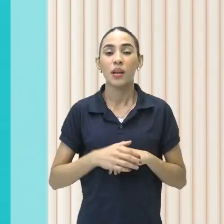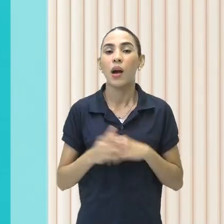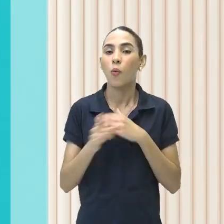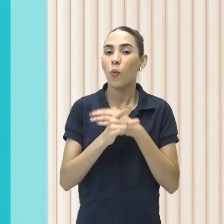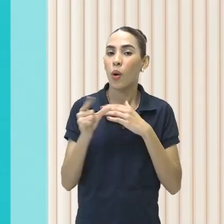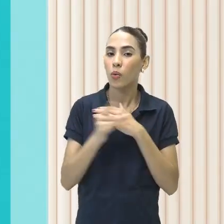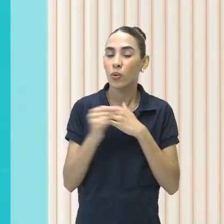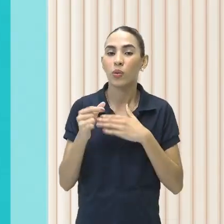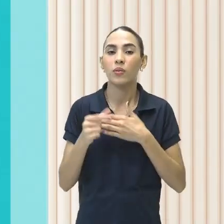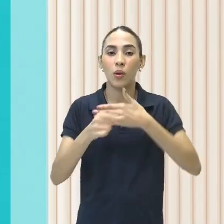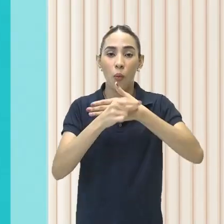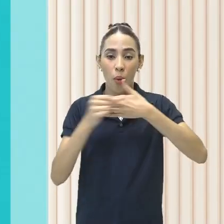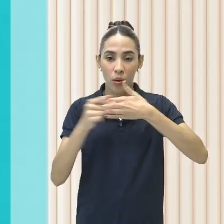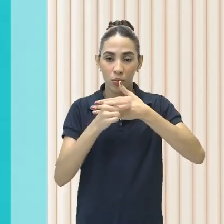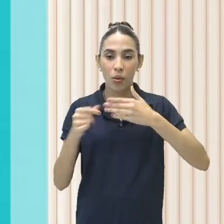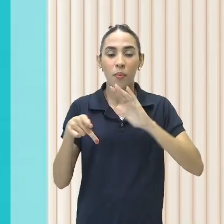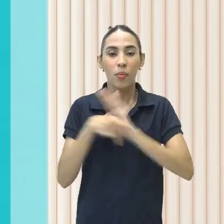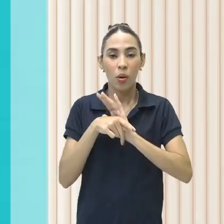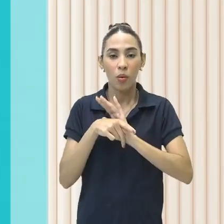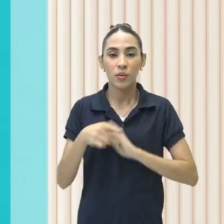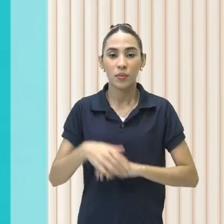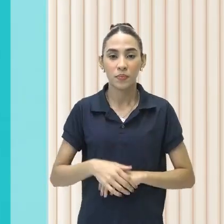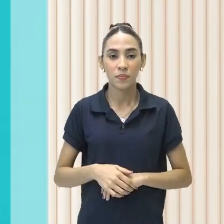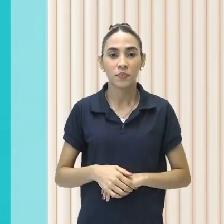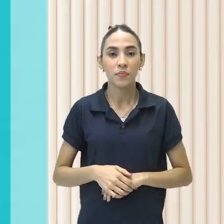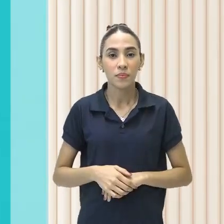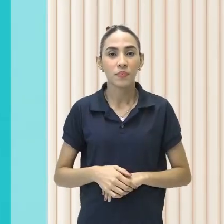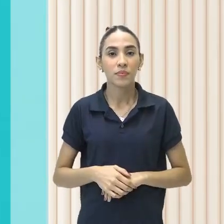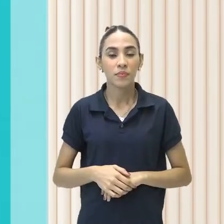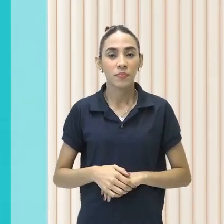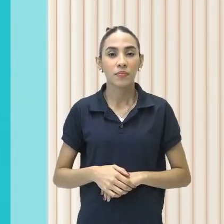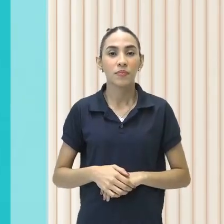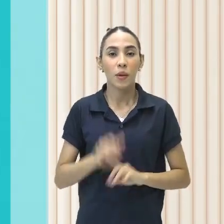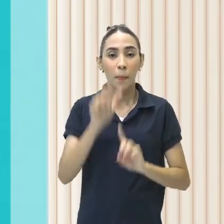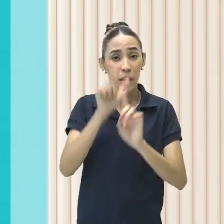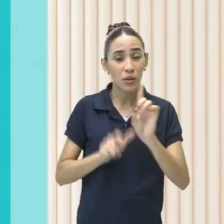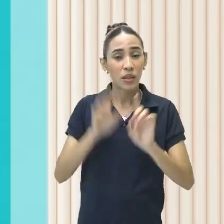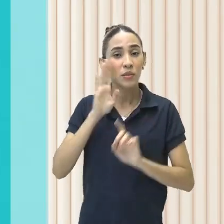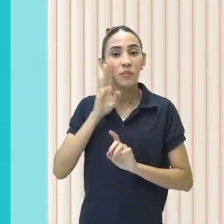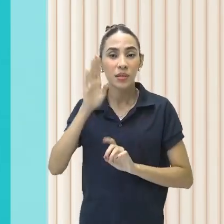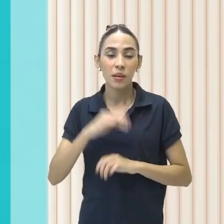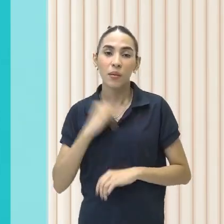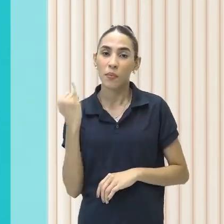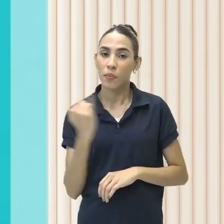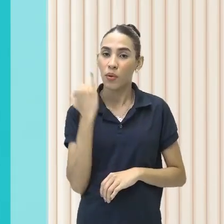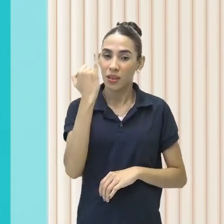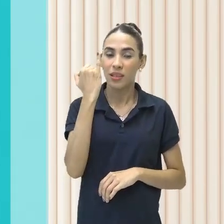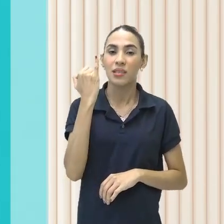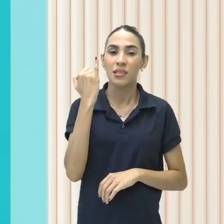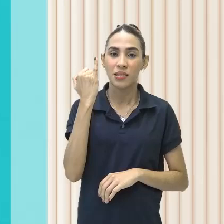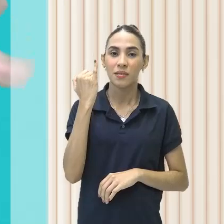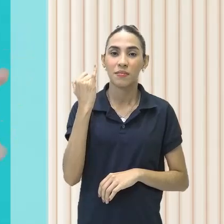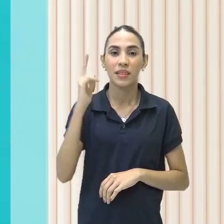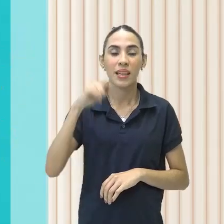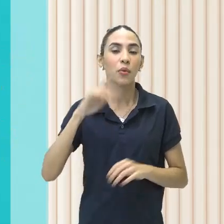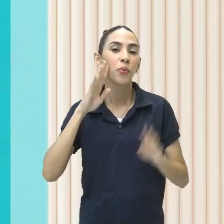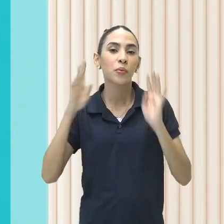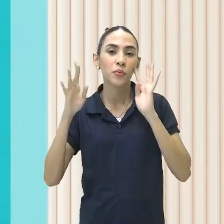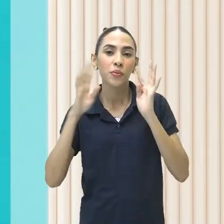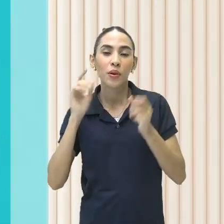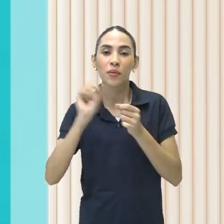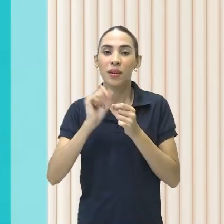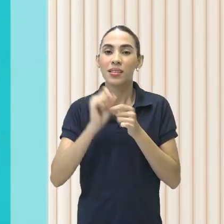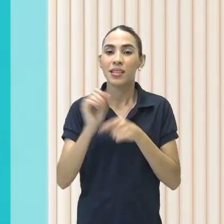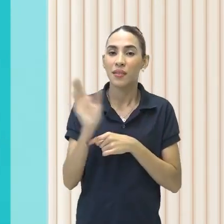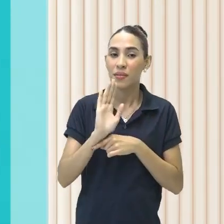autor lá, que interpreta o personagem principal, da importância desse personagem para ele, que era o sonho de